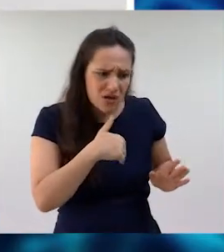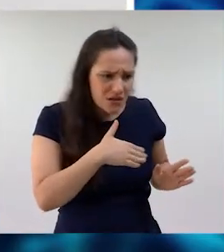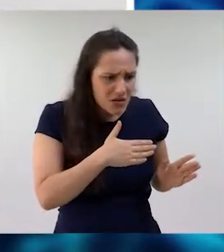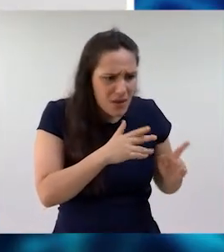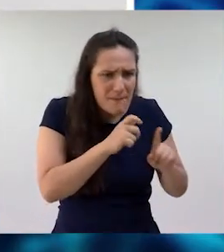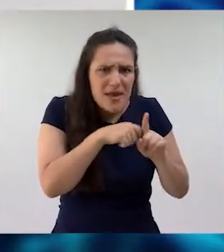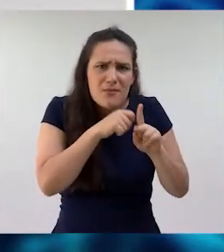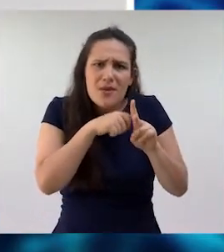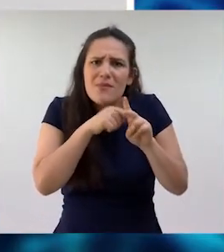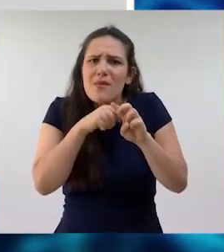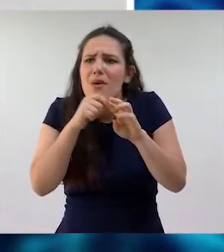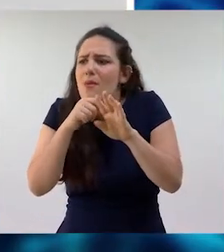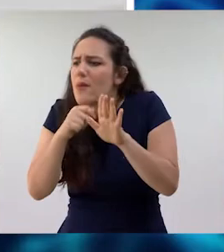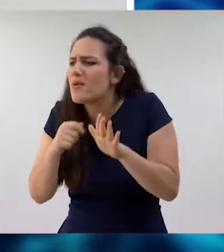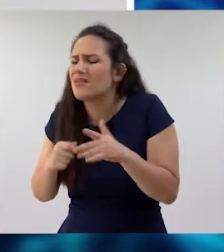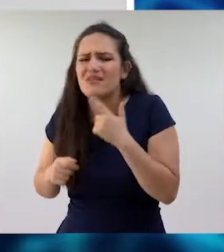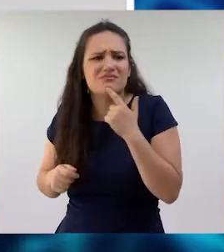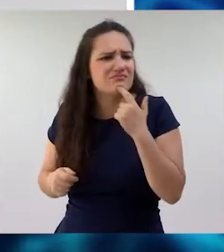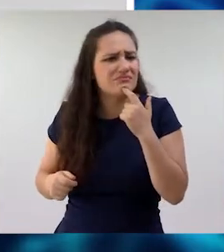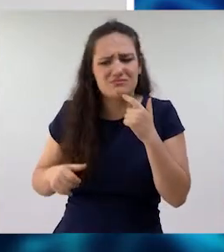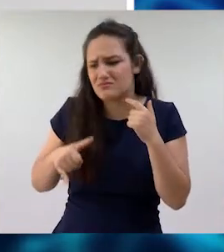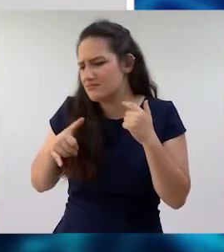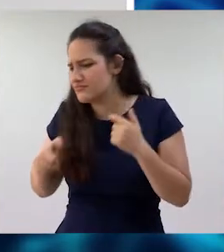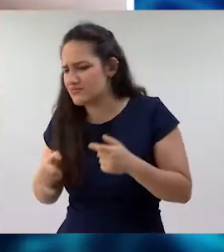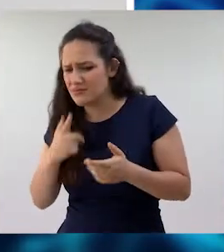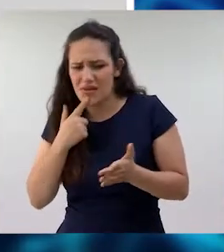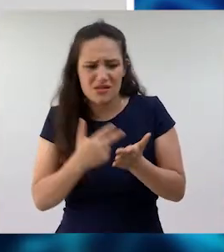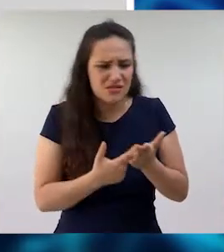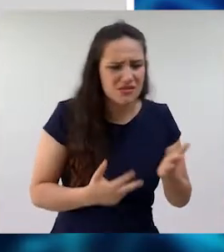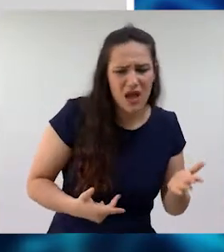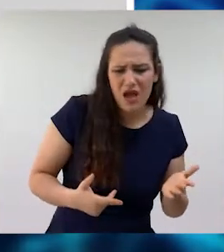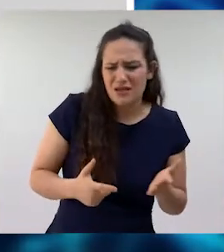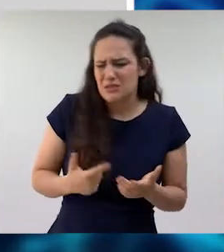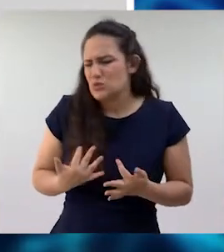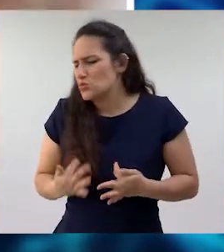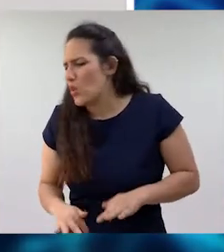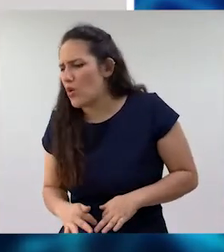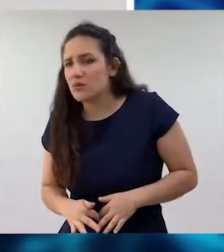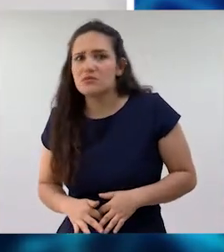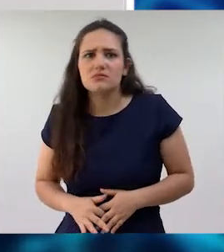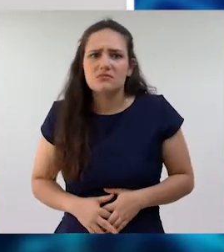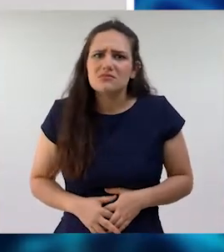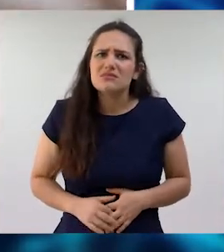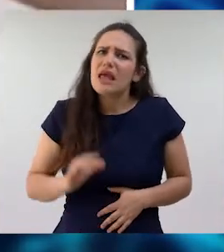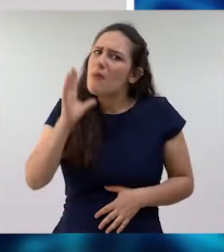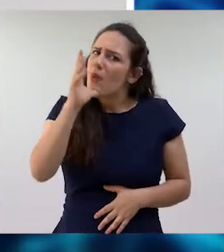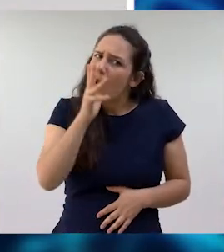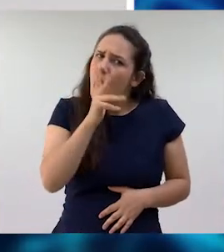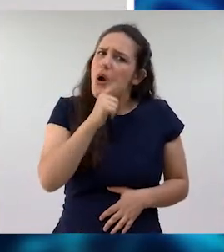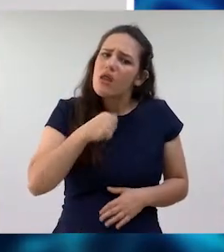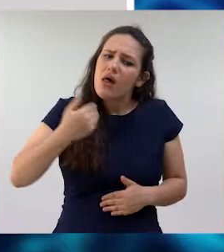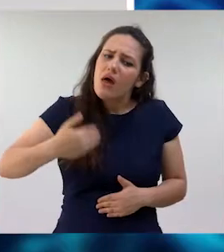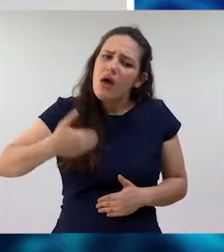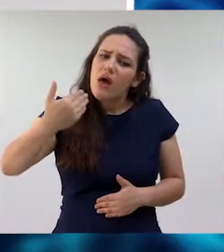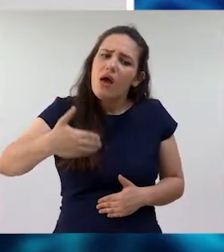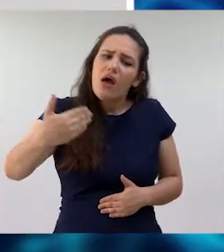tempo, alguns meses, diarreia, constipado, sangra. São coisas mais